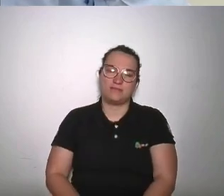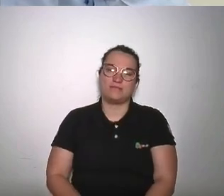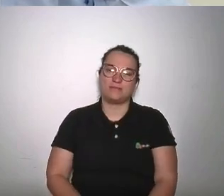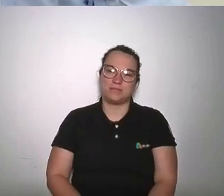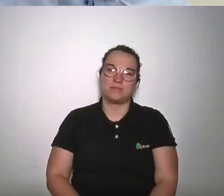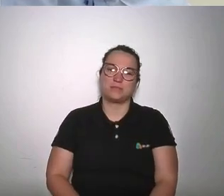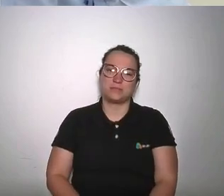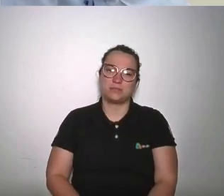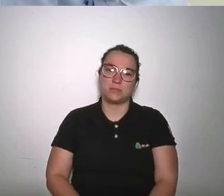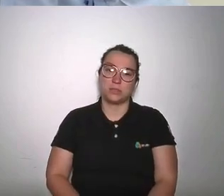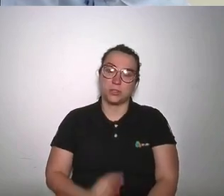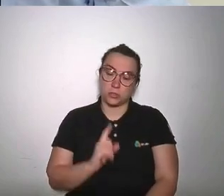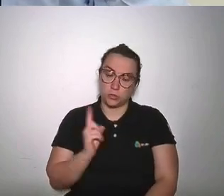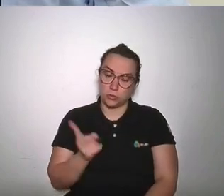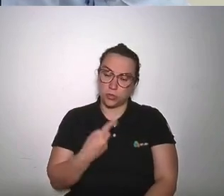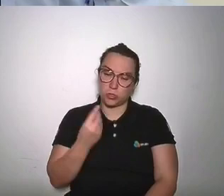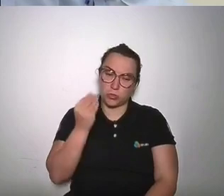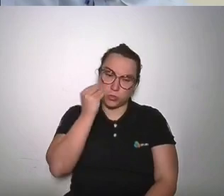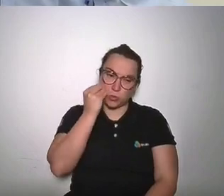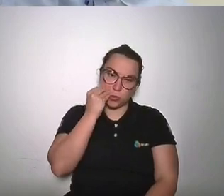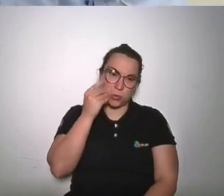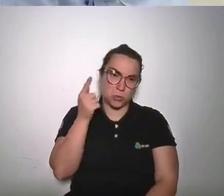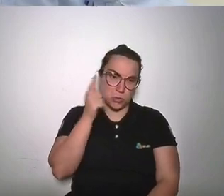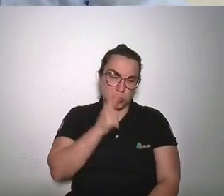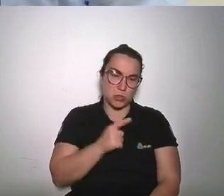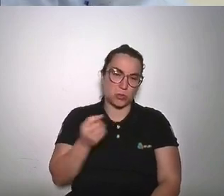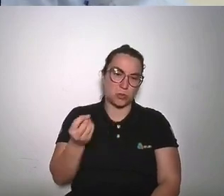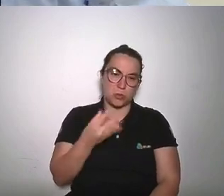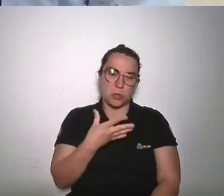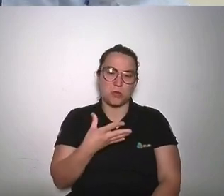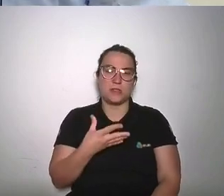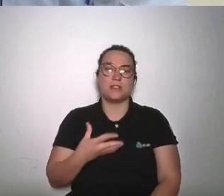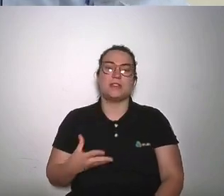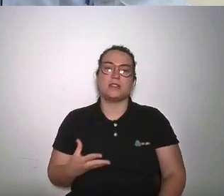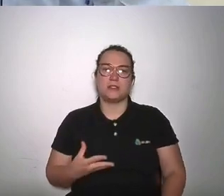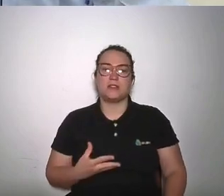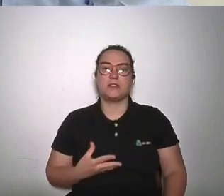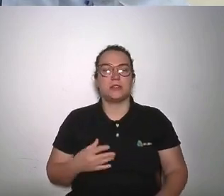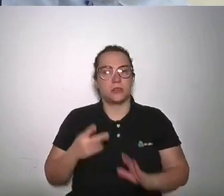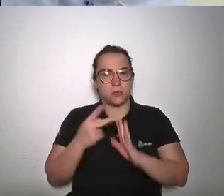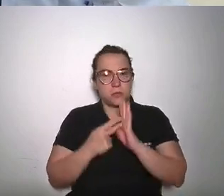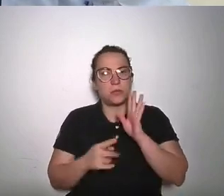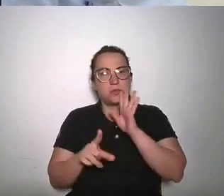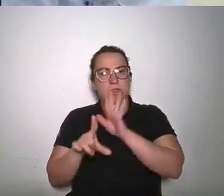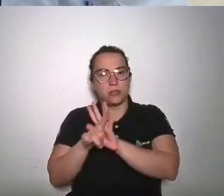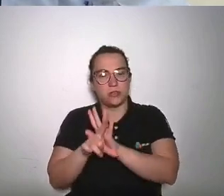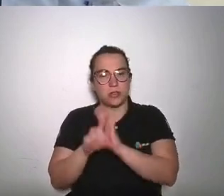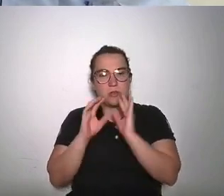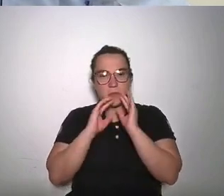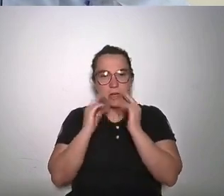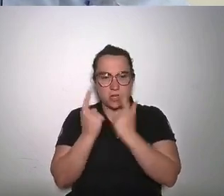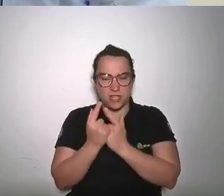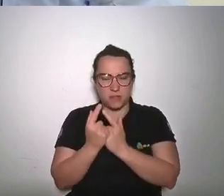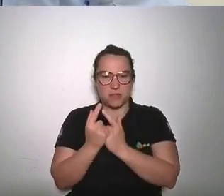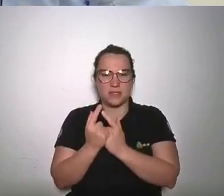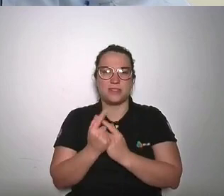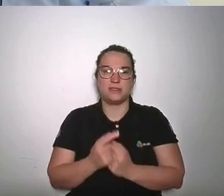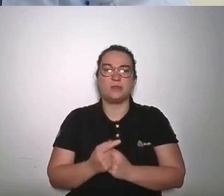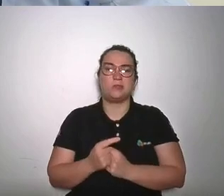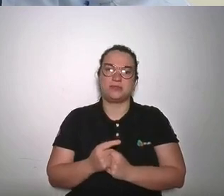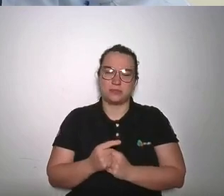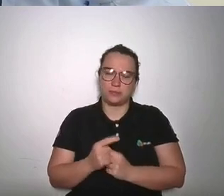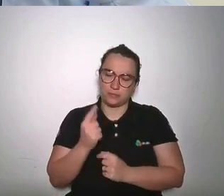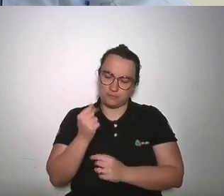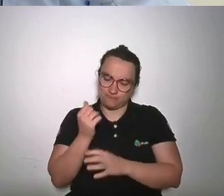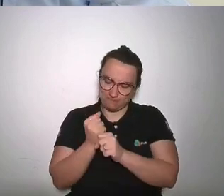gente consiga novos recursos. Necessariamente nós temos que mandar projetos de lei aqui para a Câmara para alterar as peças